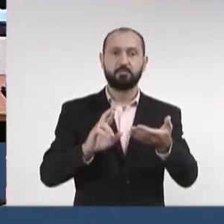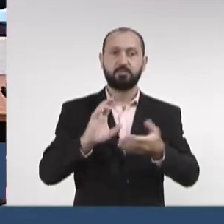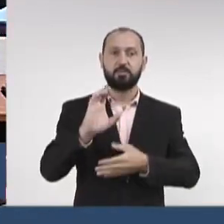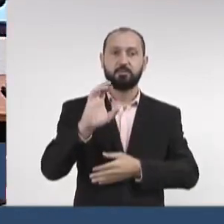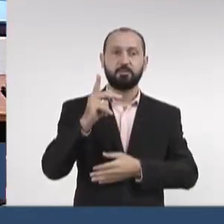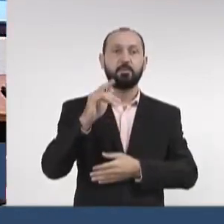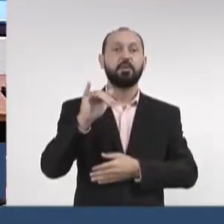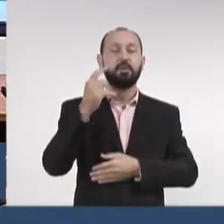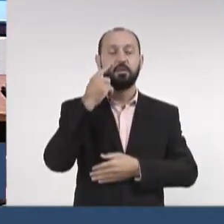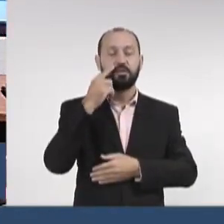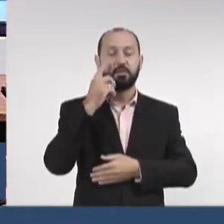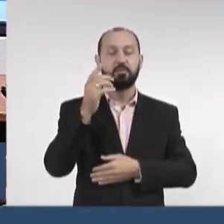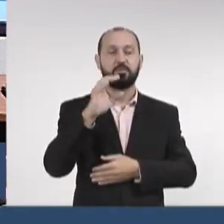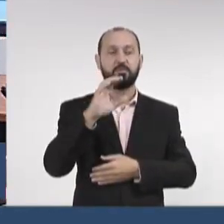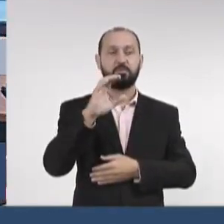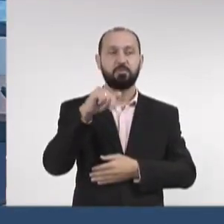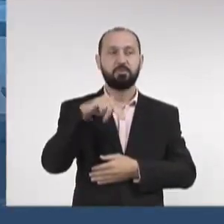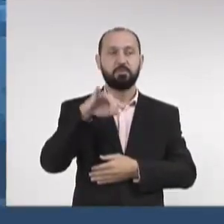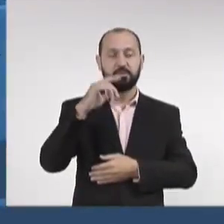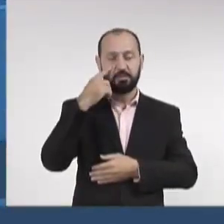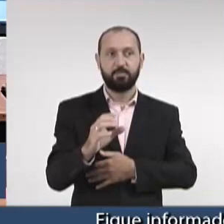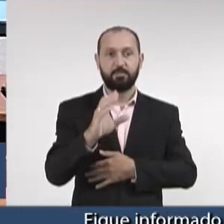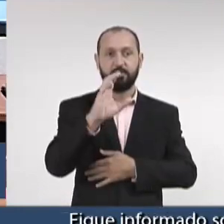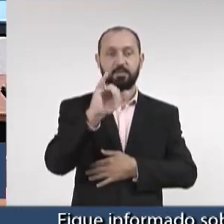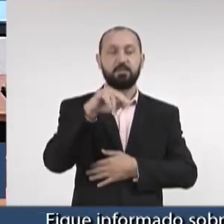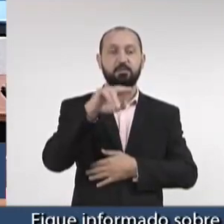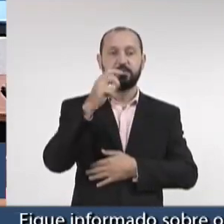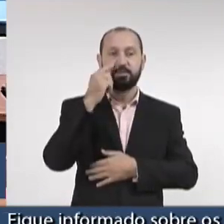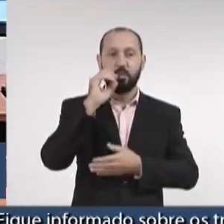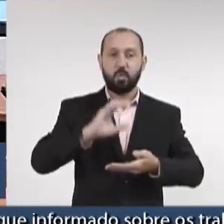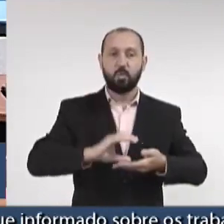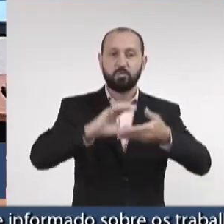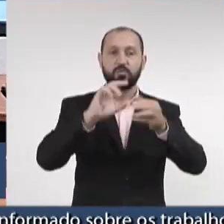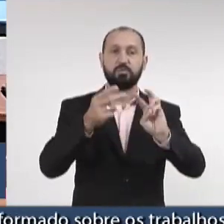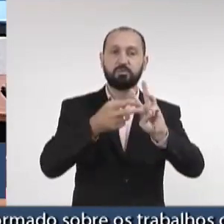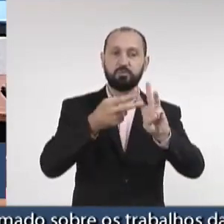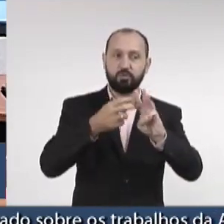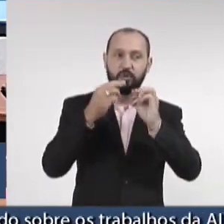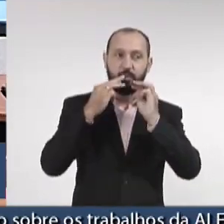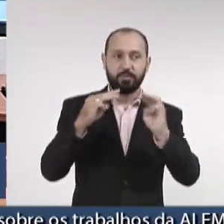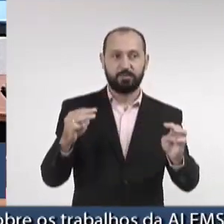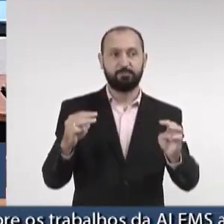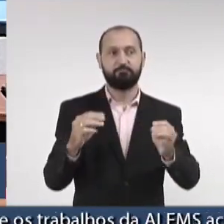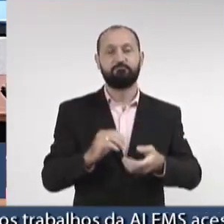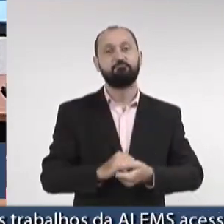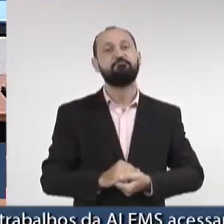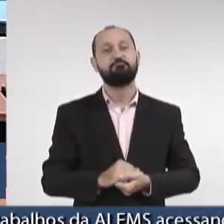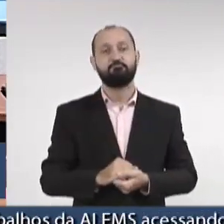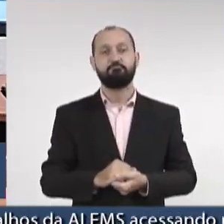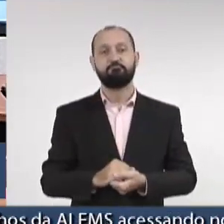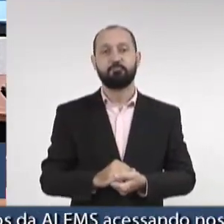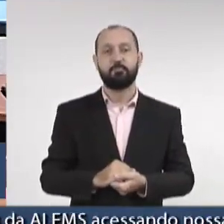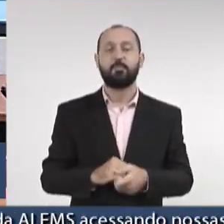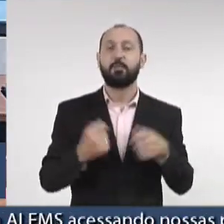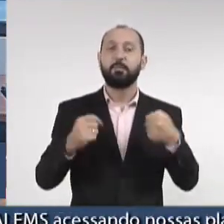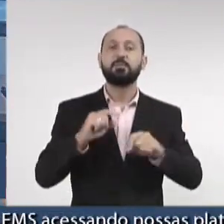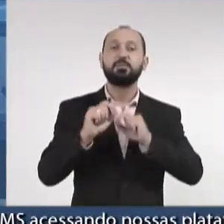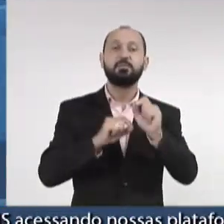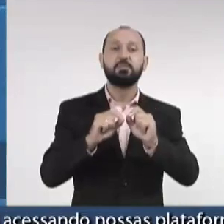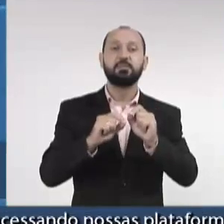esse recurso aqui no estado do Mato Grosso do Sul. Parabéns. Obrigado, deputado. Senhor presidente, para